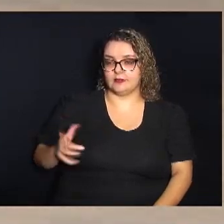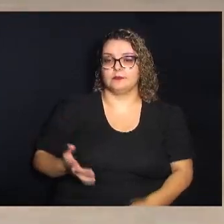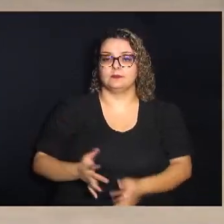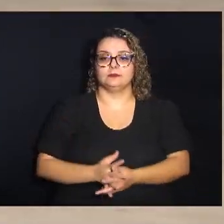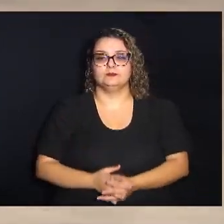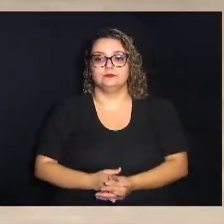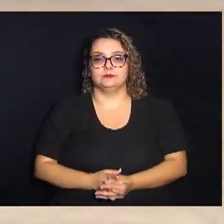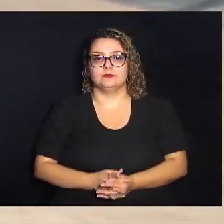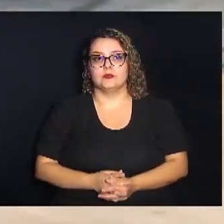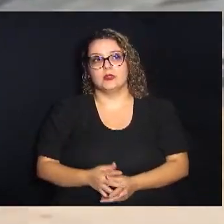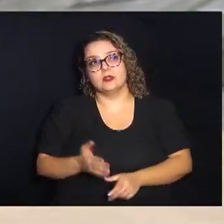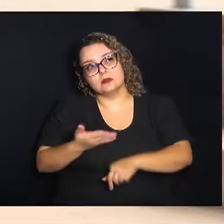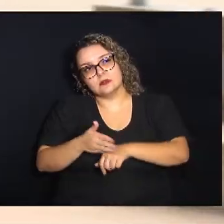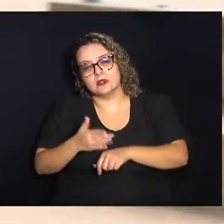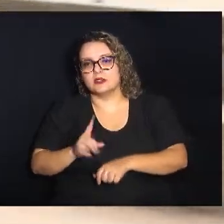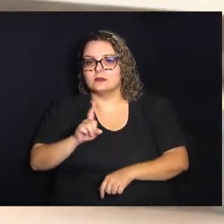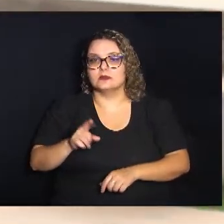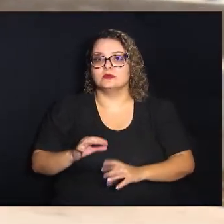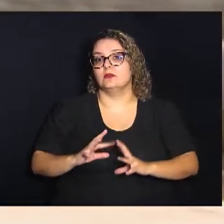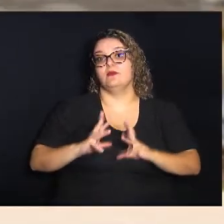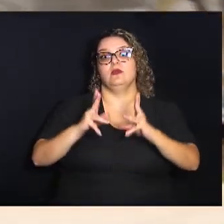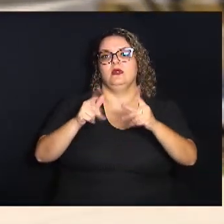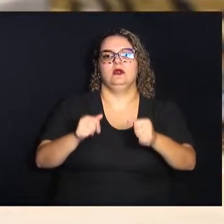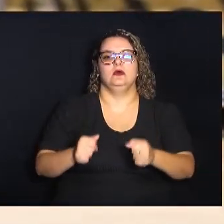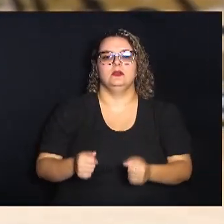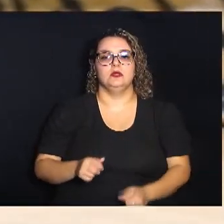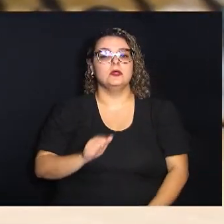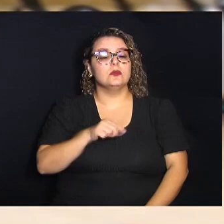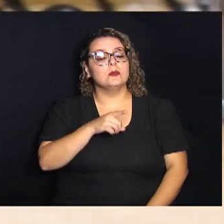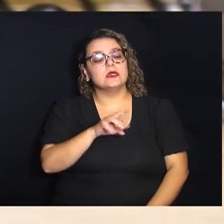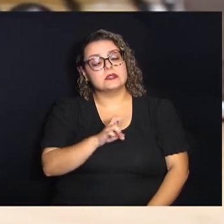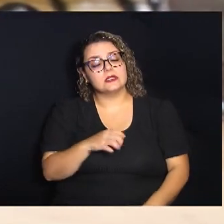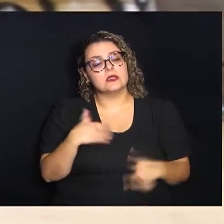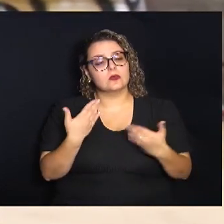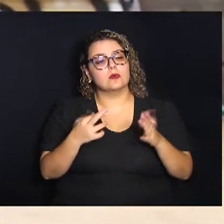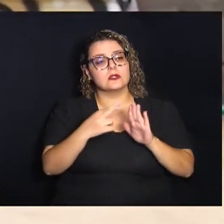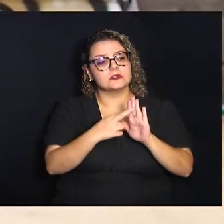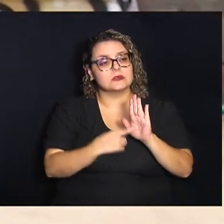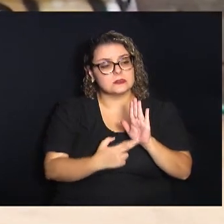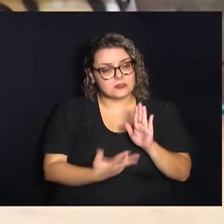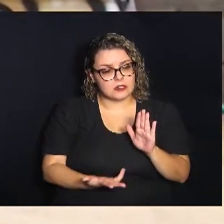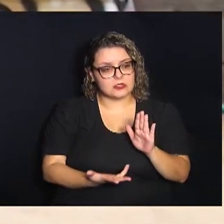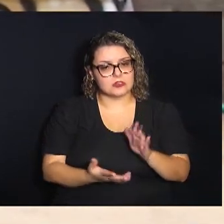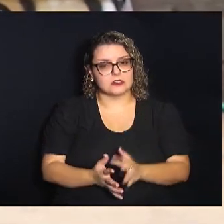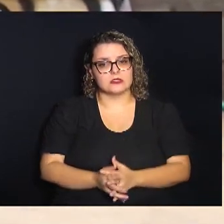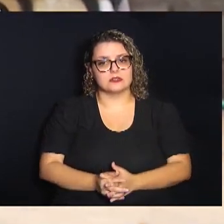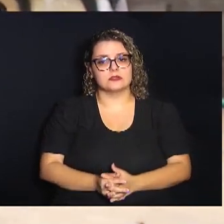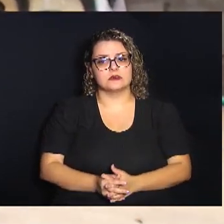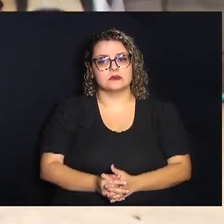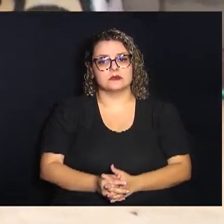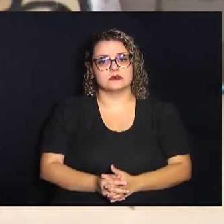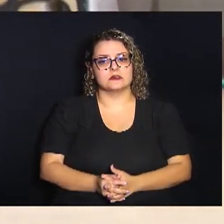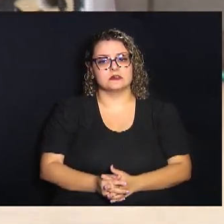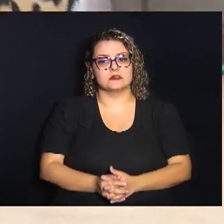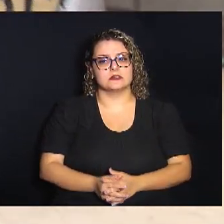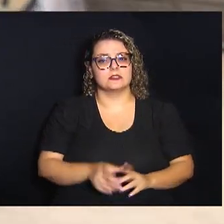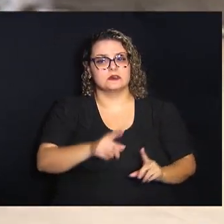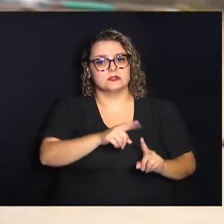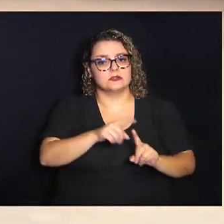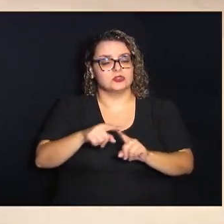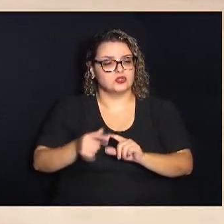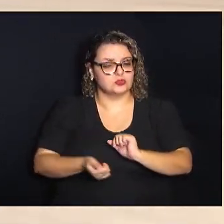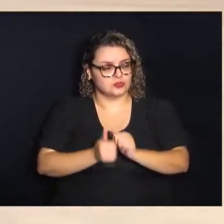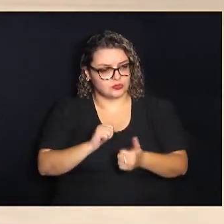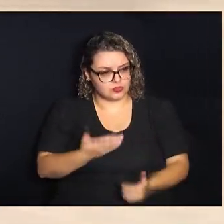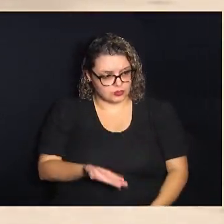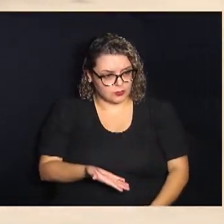aí, né? Porque ali já é. E o André, e quais são as regras, então, dessas modalidades? Por exemplo,